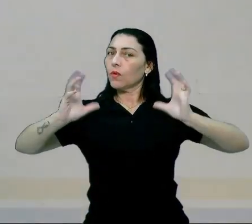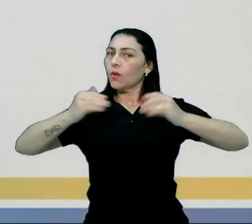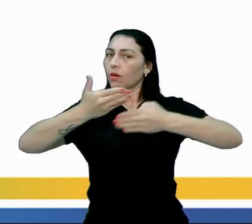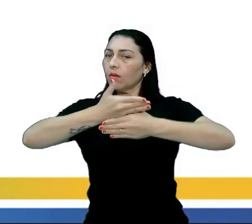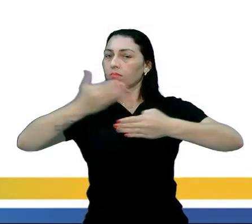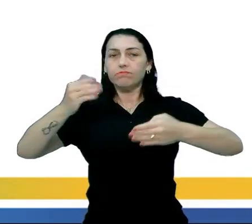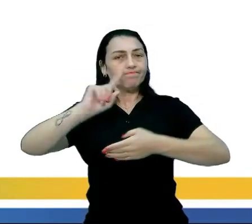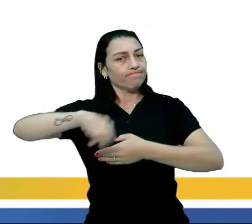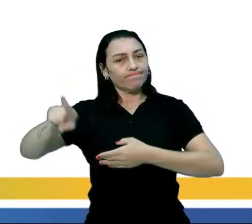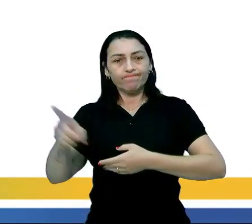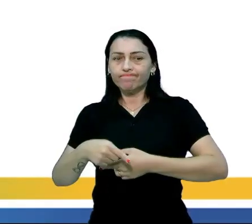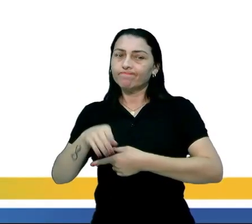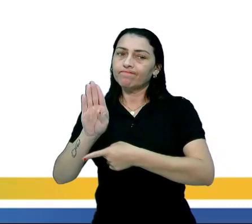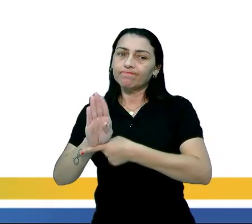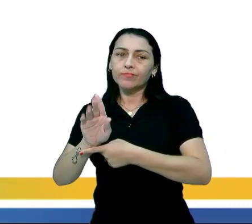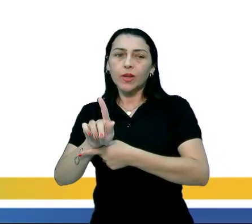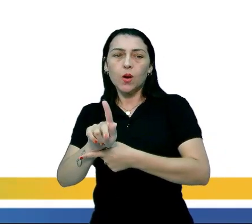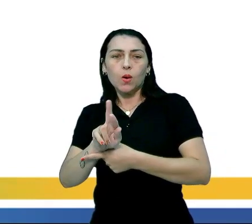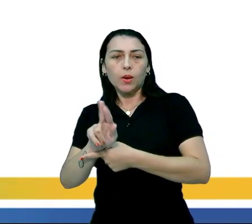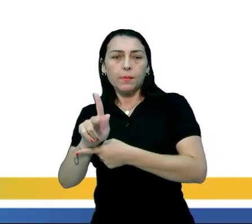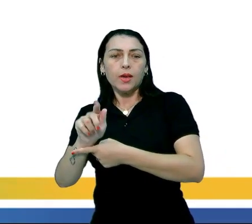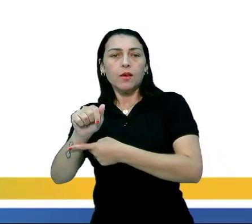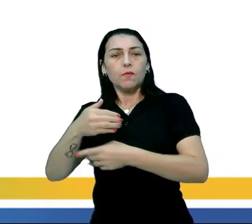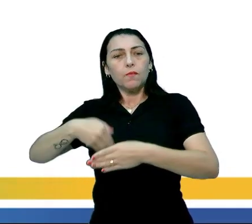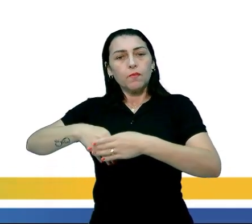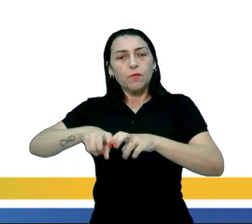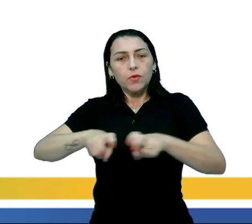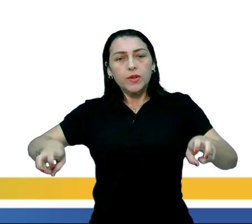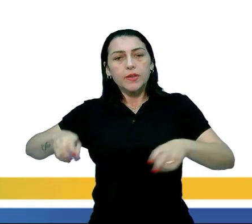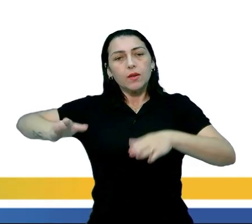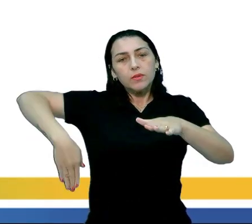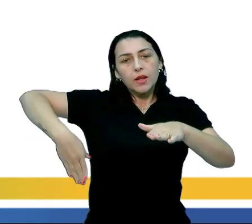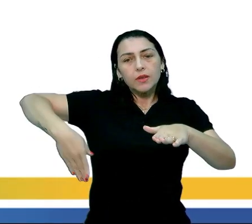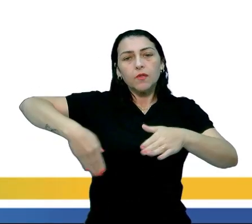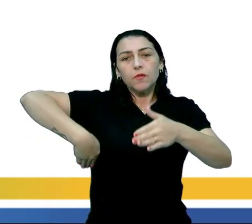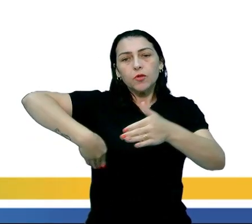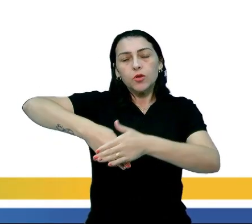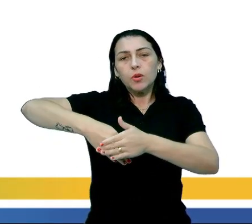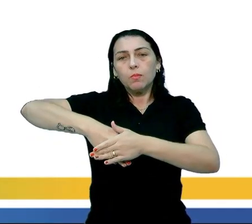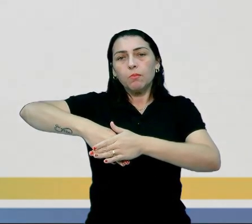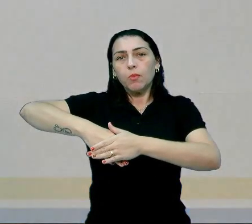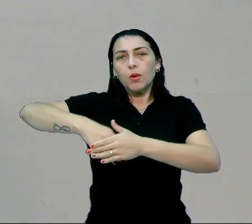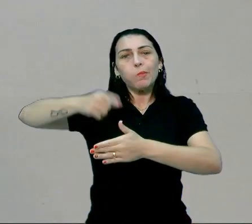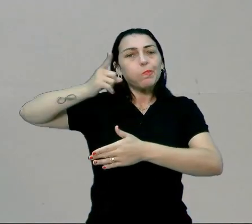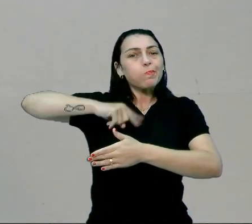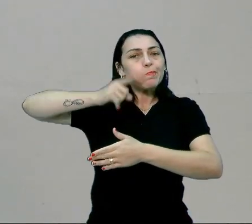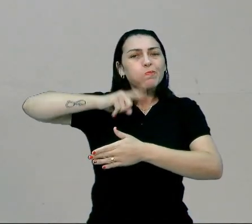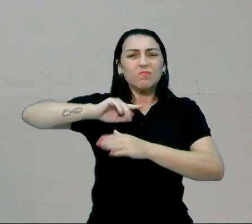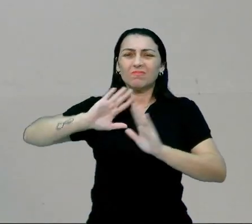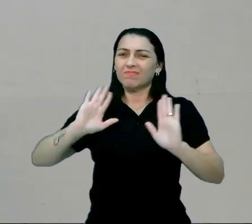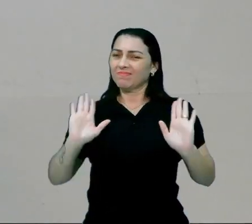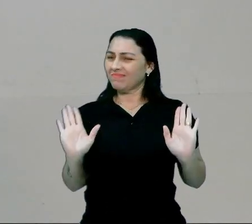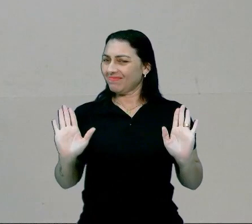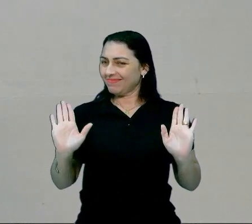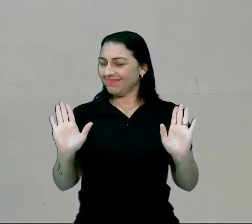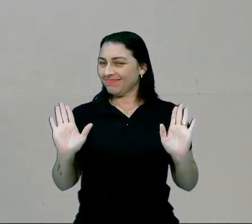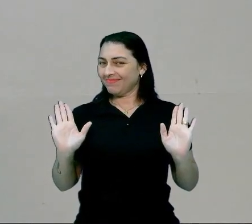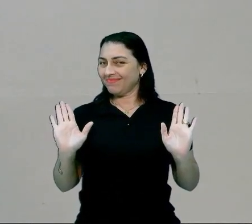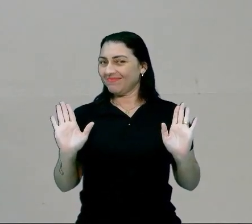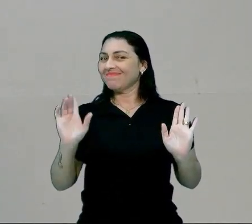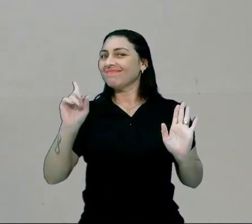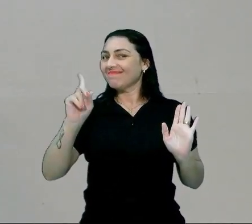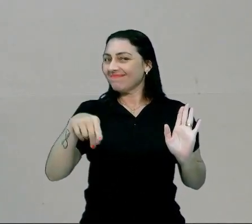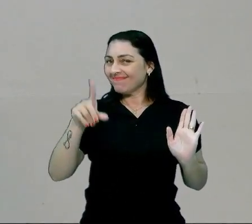rede, cancela. Alternativa B, rugby, futsal, natação, futebol americano. Ai, professor,